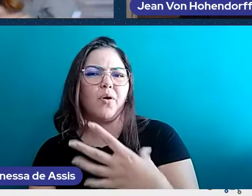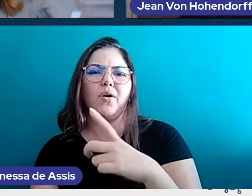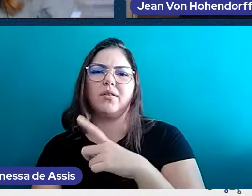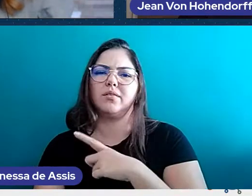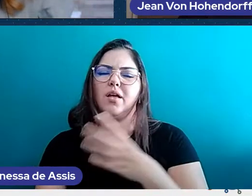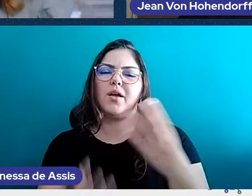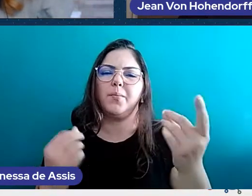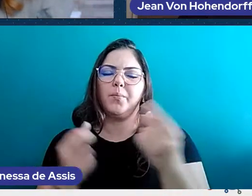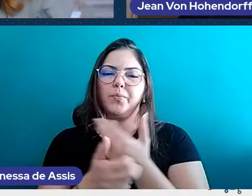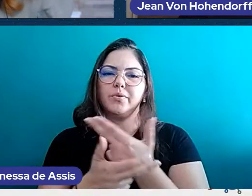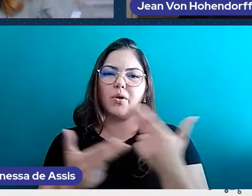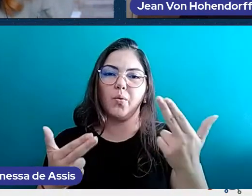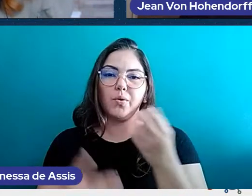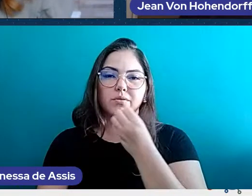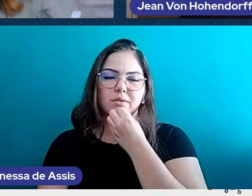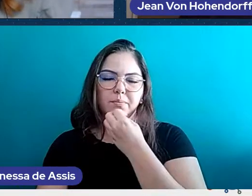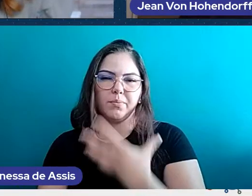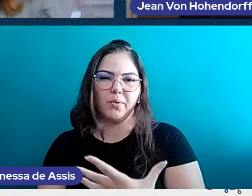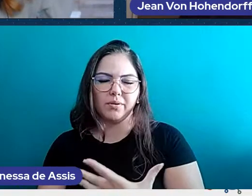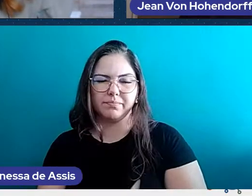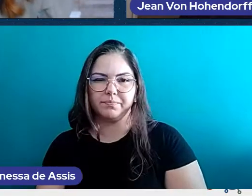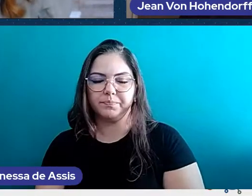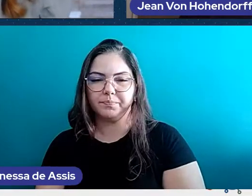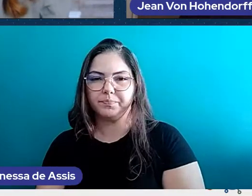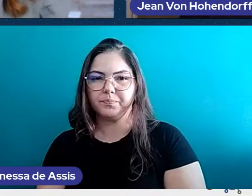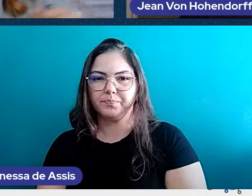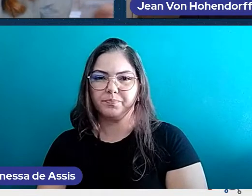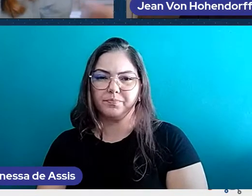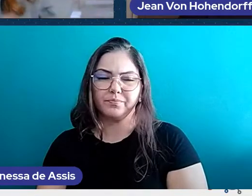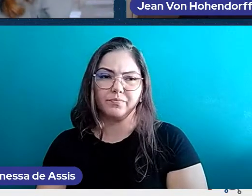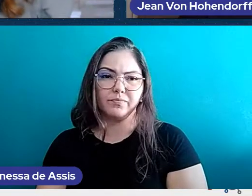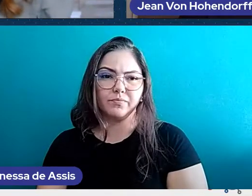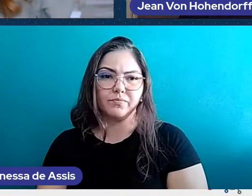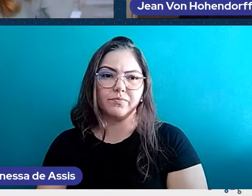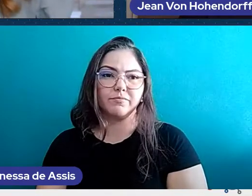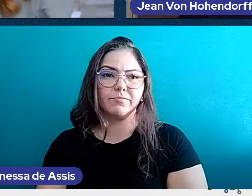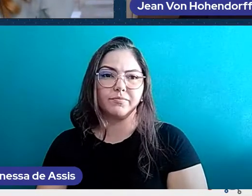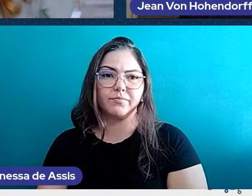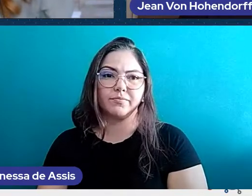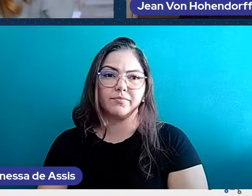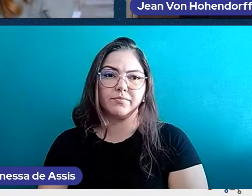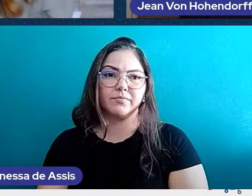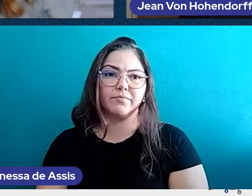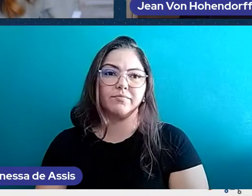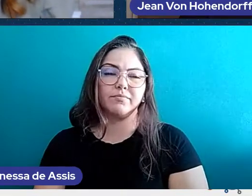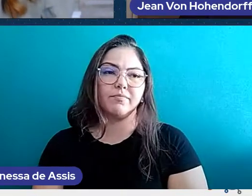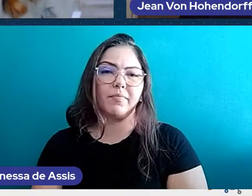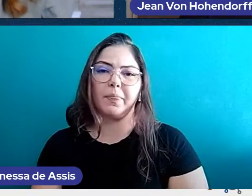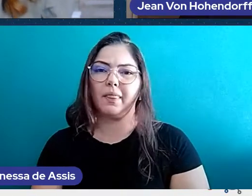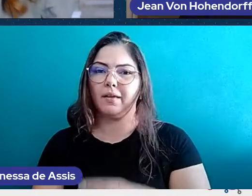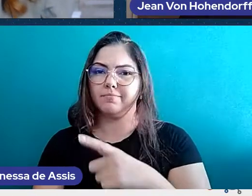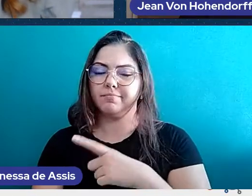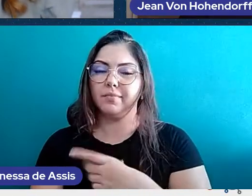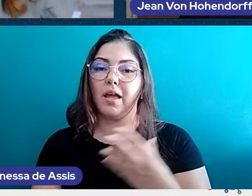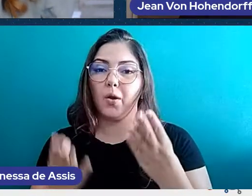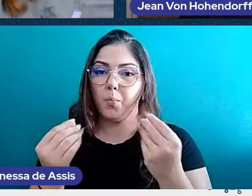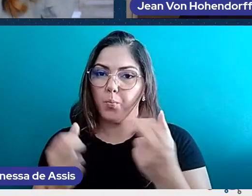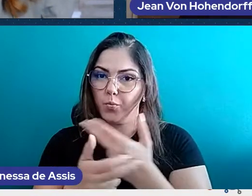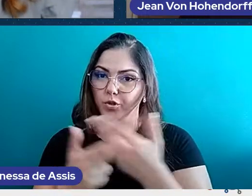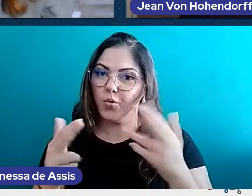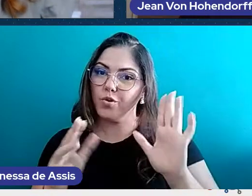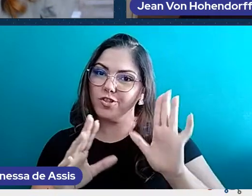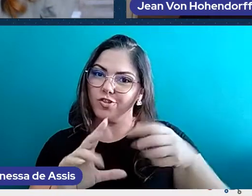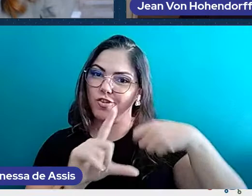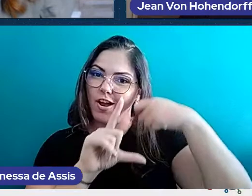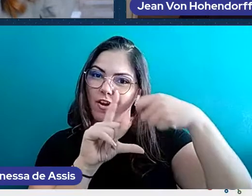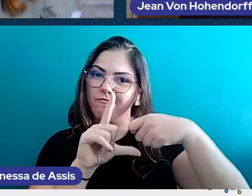no último dia dessa terceira edição online, da sétima edição ao todo. E também já tem muita coisa gravada no canal. Então, temos